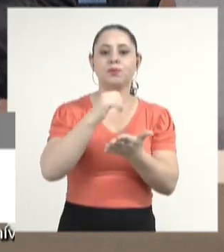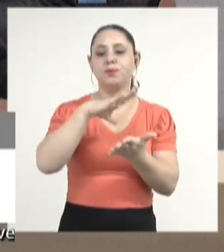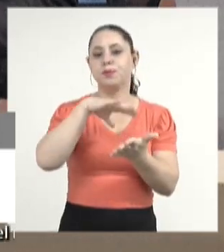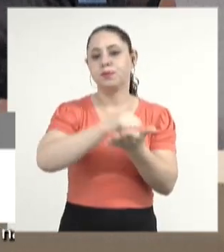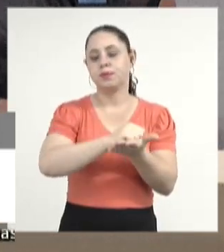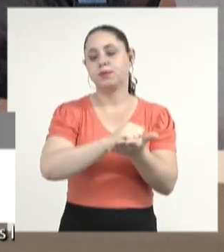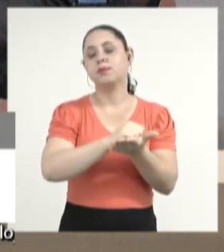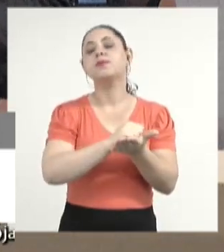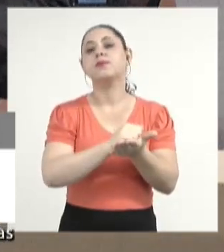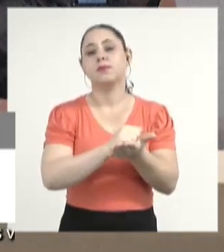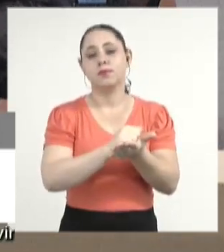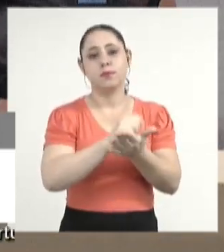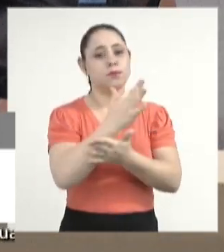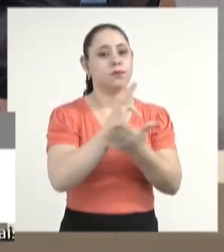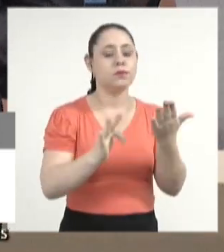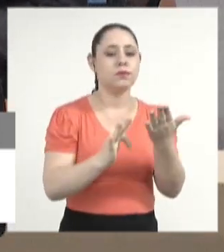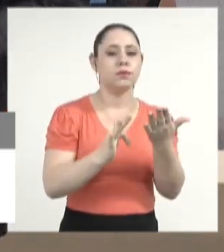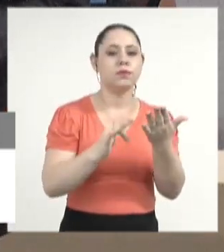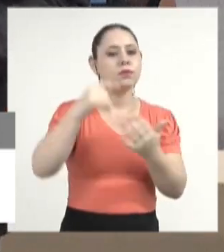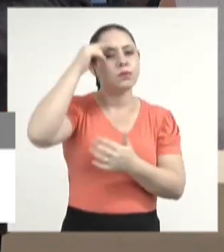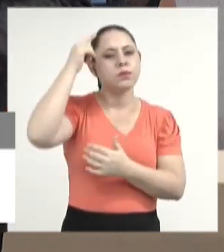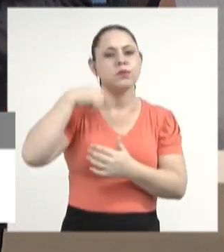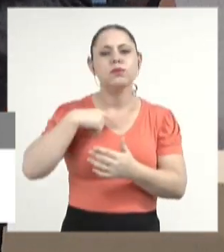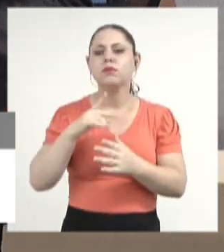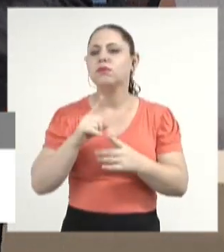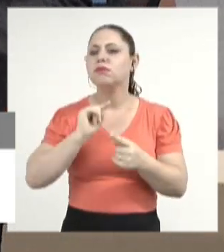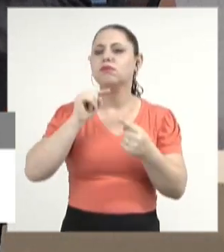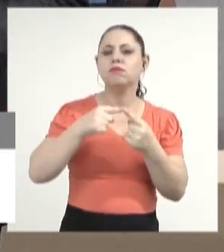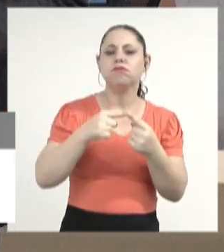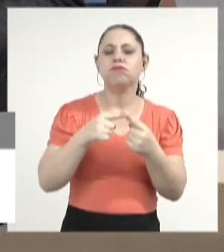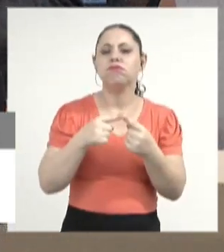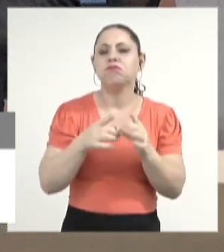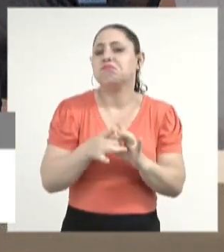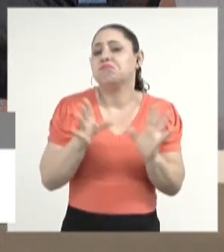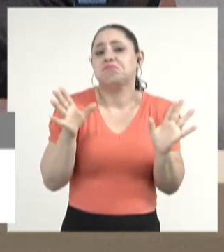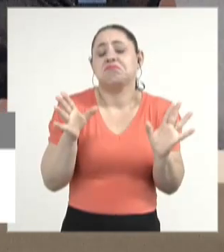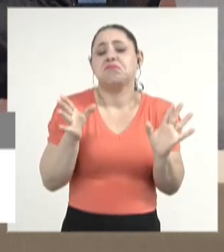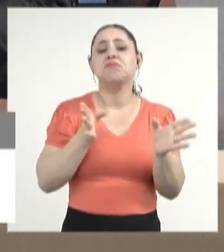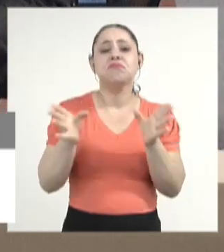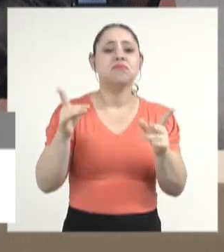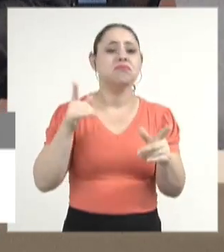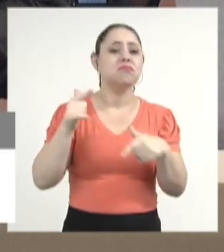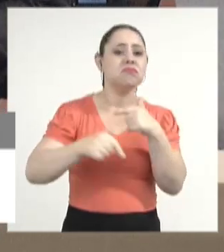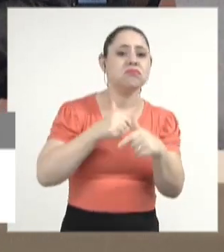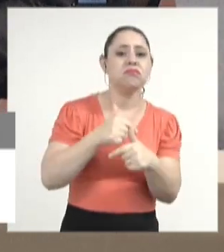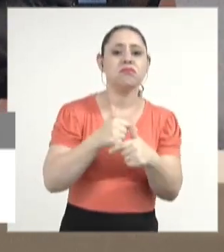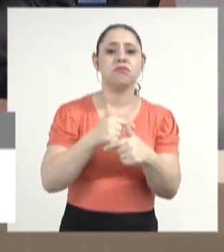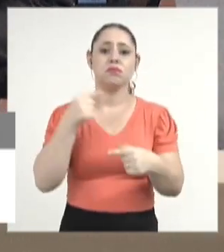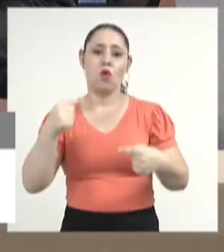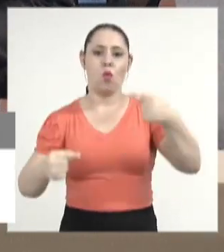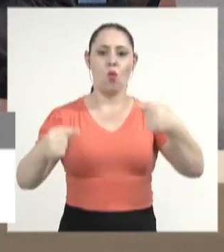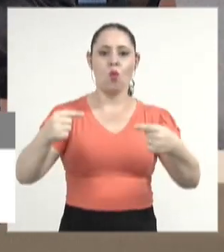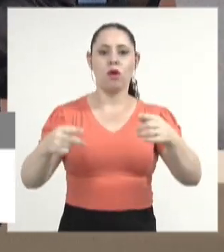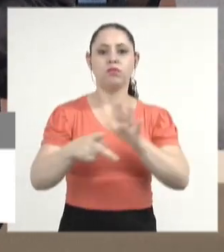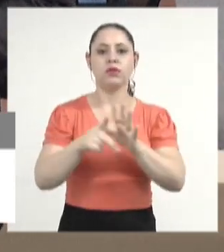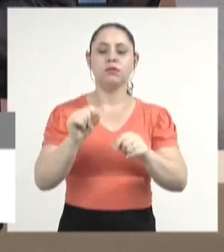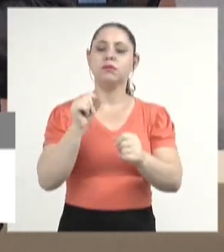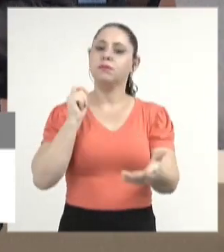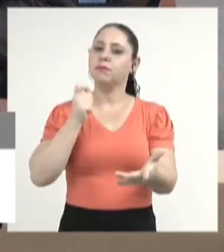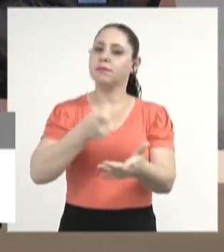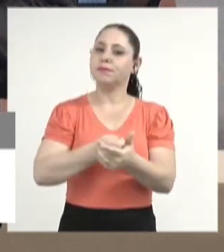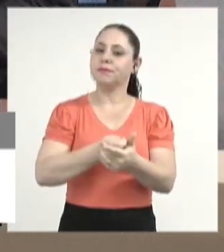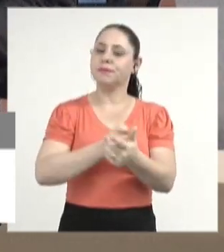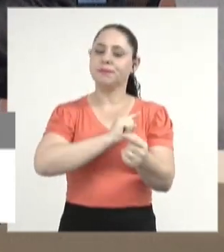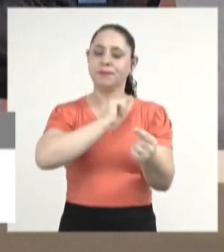texto do deputado Zé Teixeira diz: os princípios da livre iniciativa e da livre concorrência se